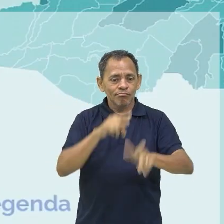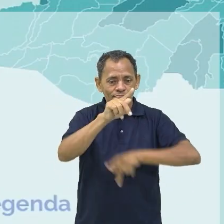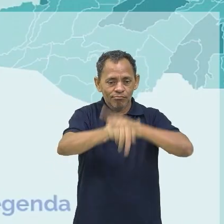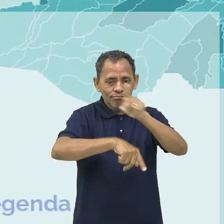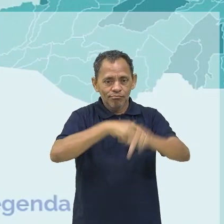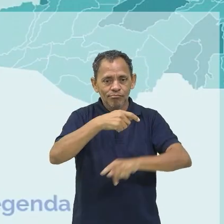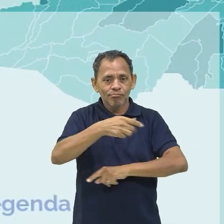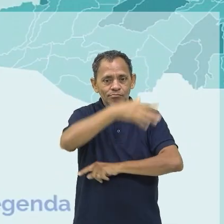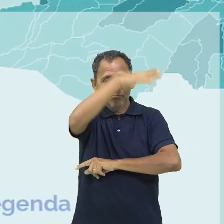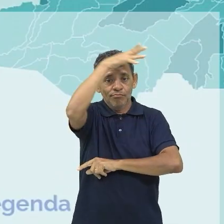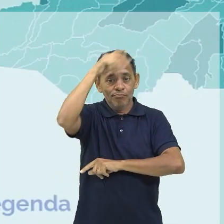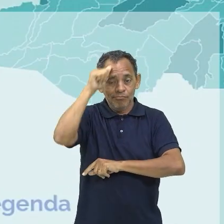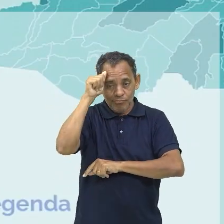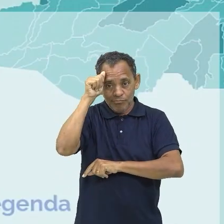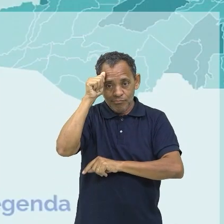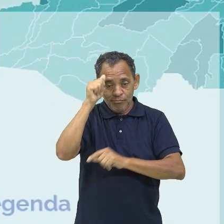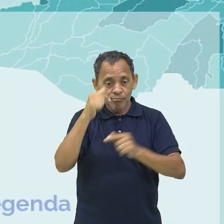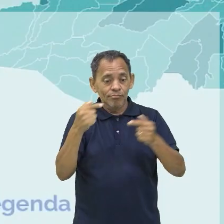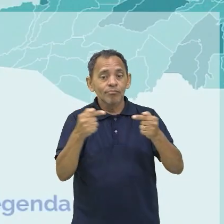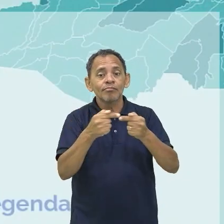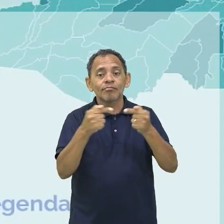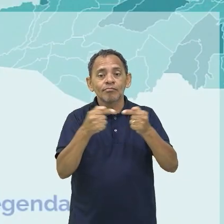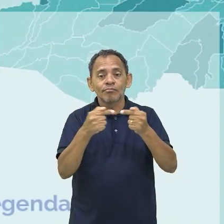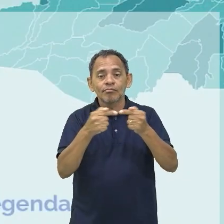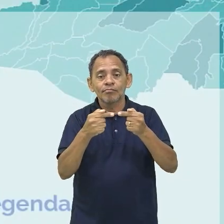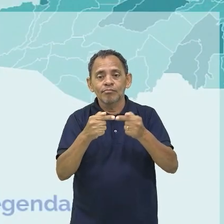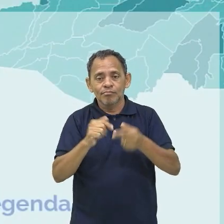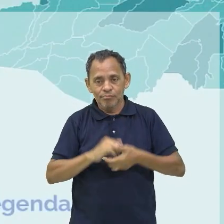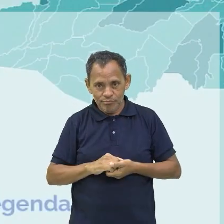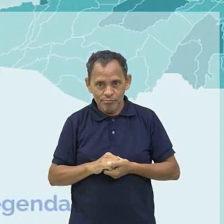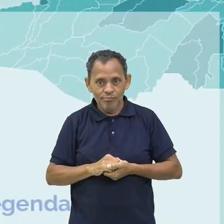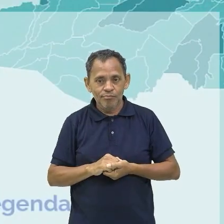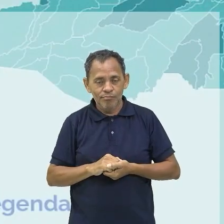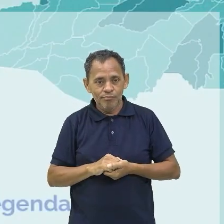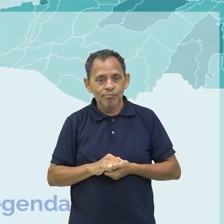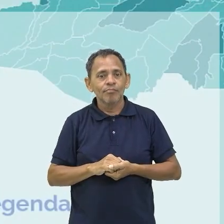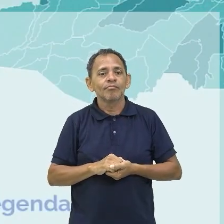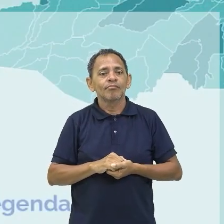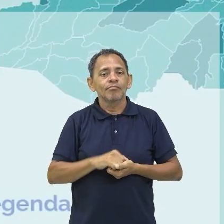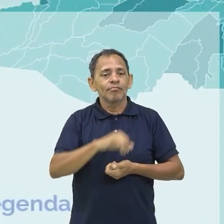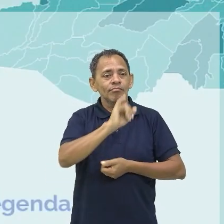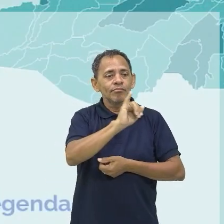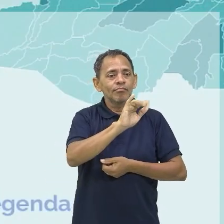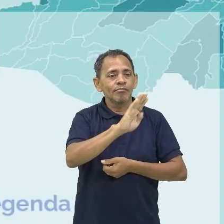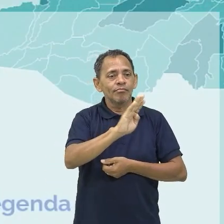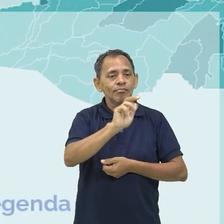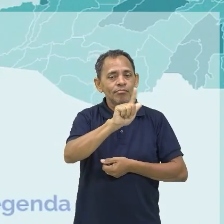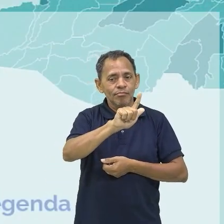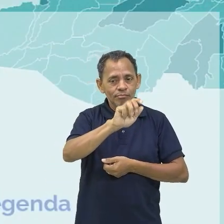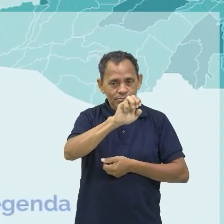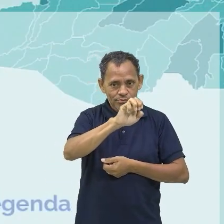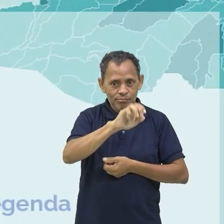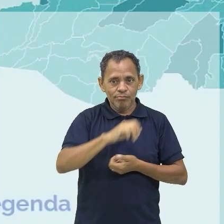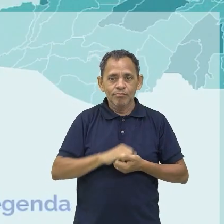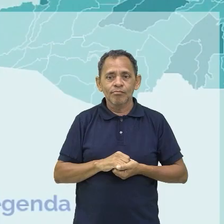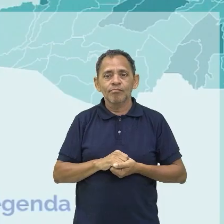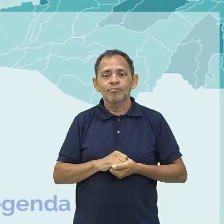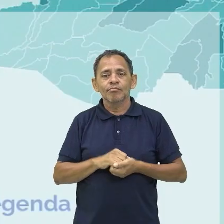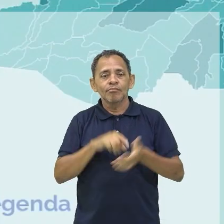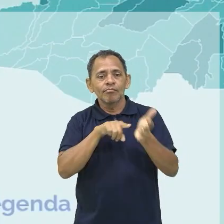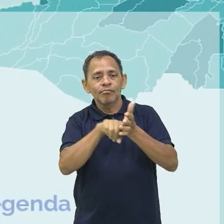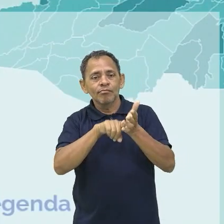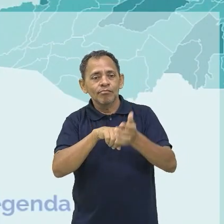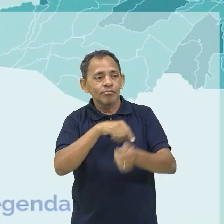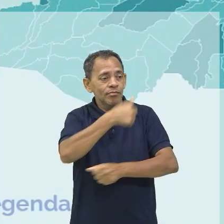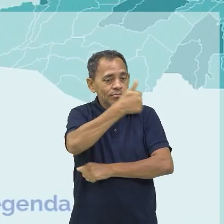do Amazonas de acordo com os censos demográficos do IBGE. E aí a gente verifica aí, né, o primeiro